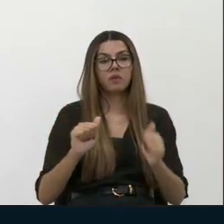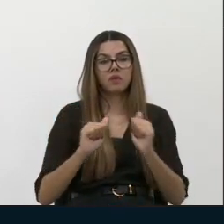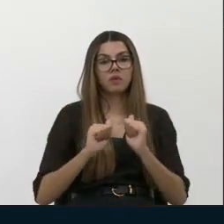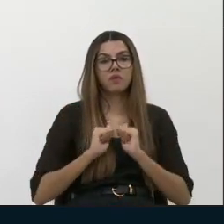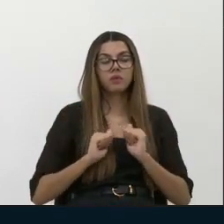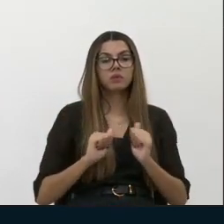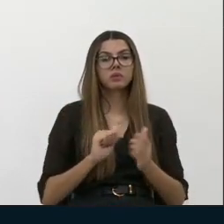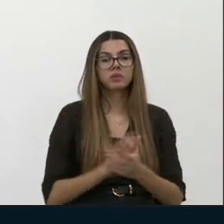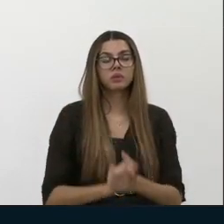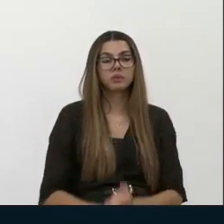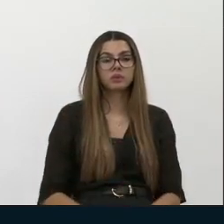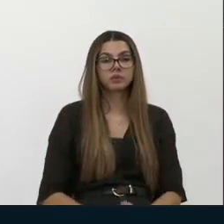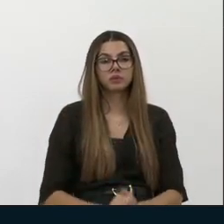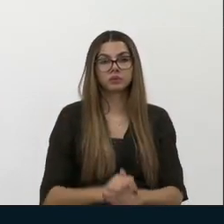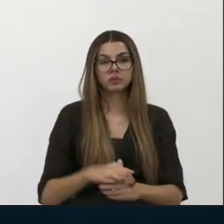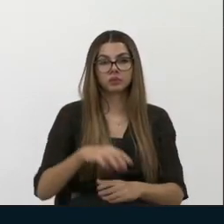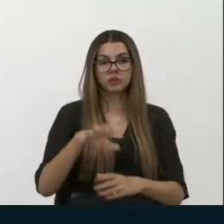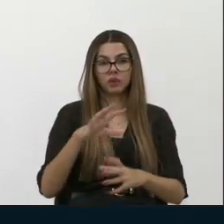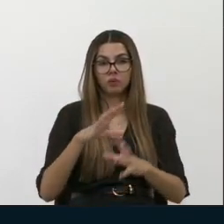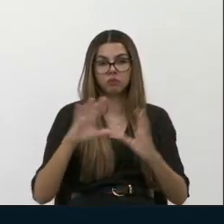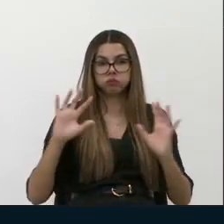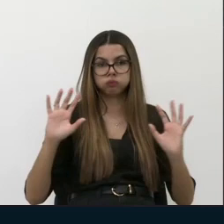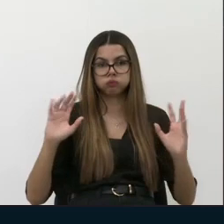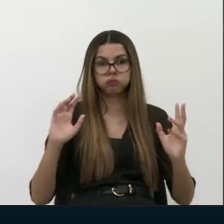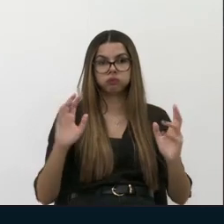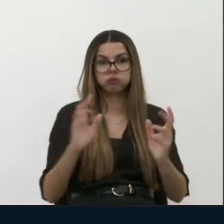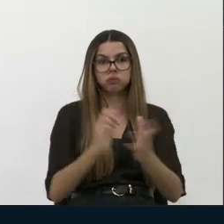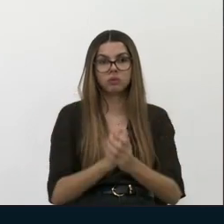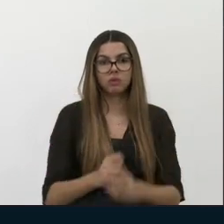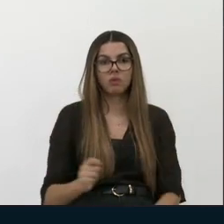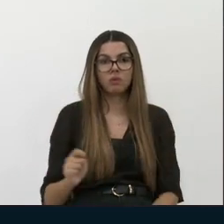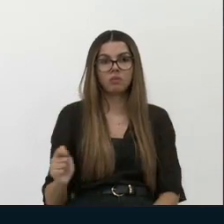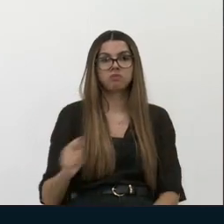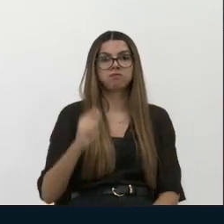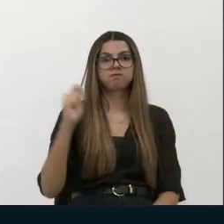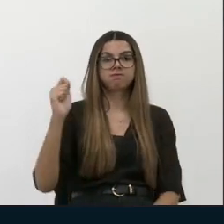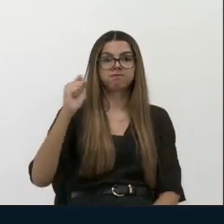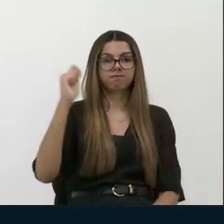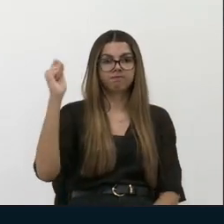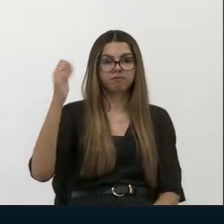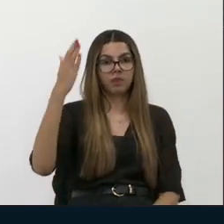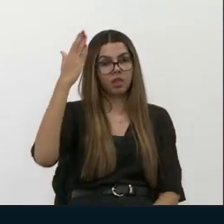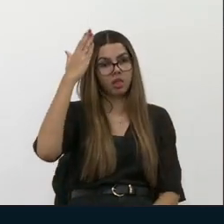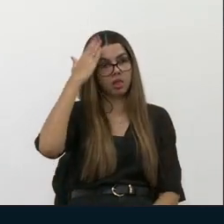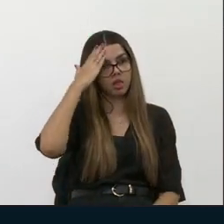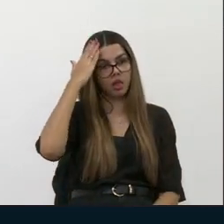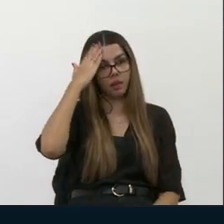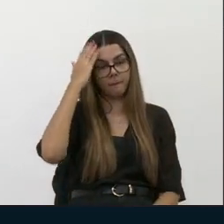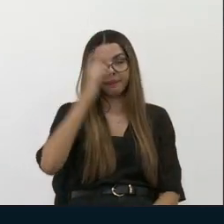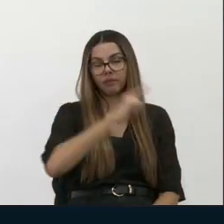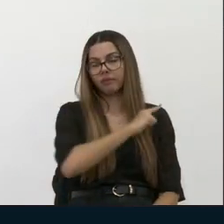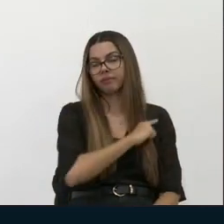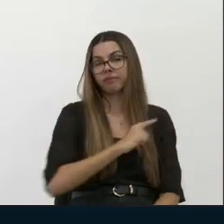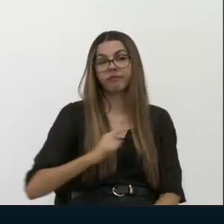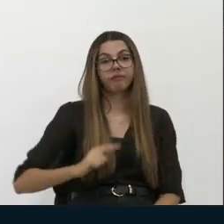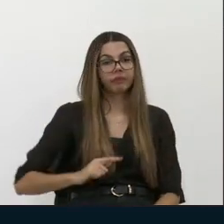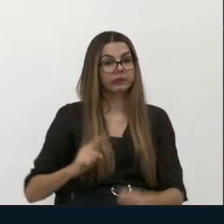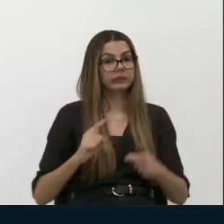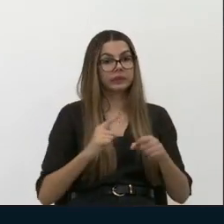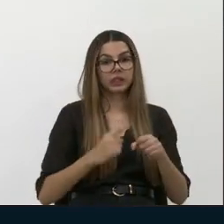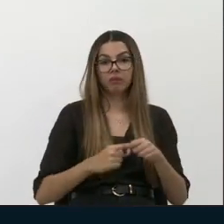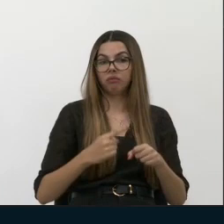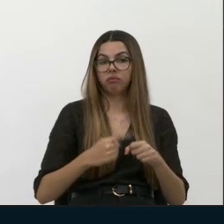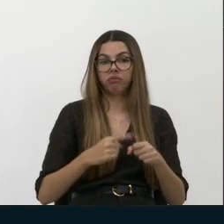vez, estrangulados naquela região. Um grande absurdo. Então, isso não é saber governar, de fato, para a cidade. Então, nós